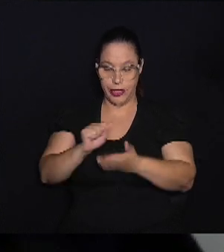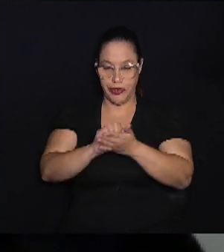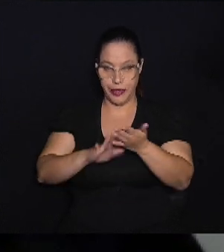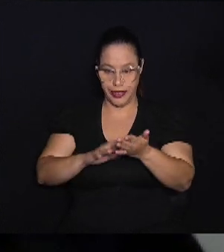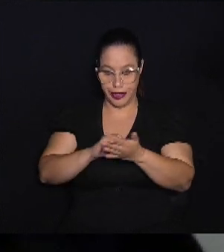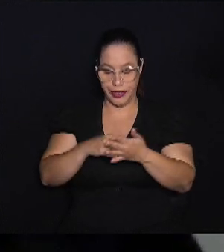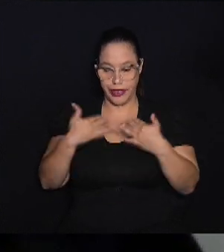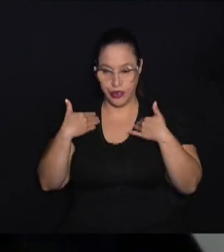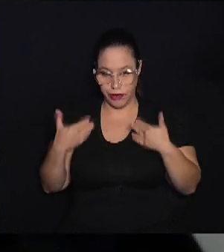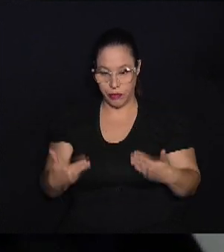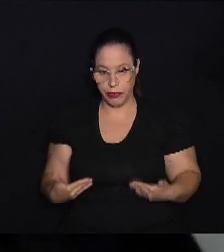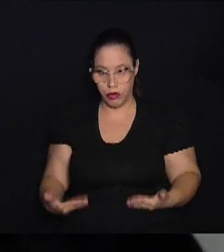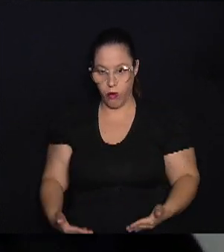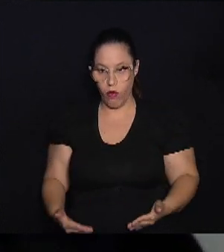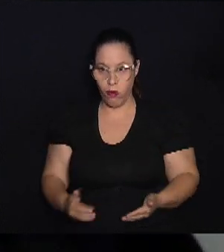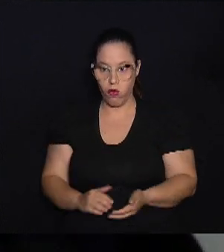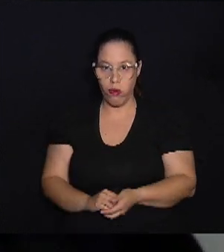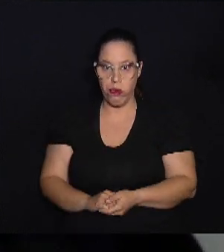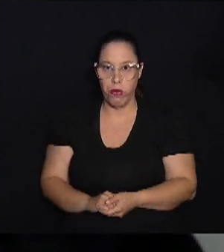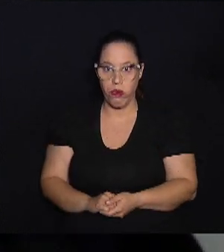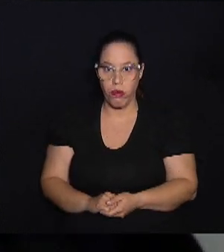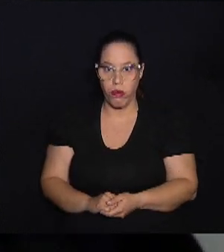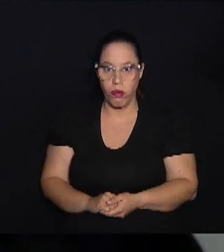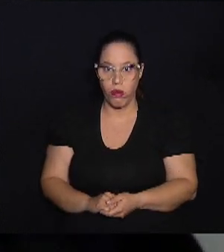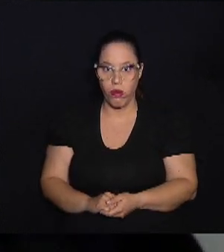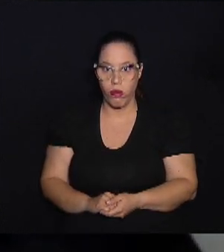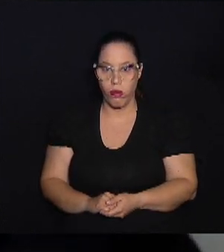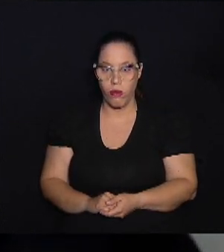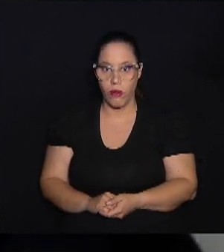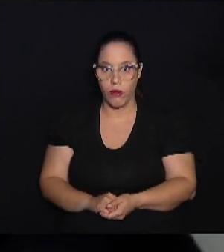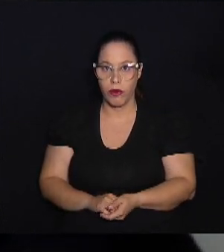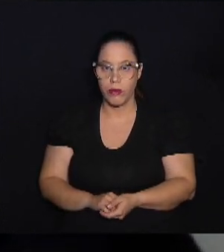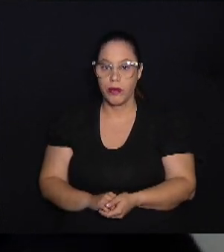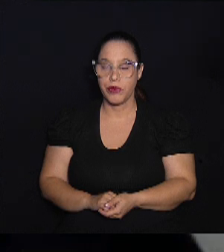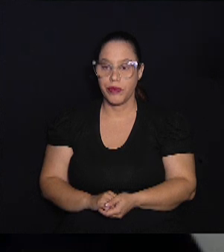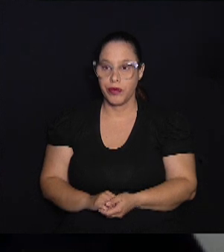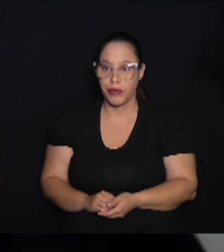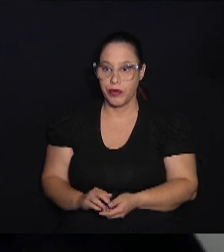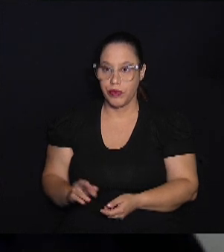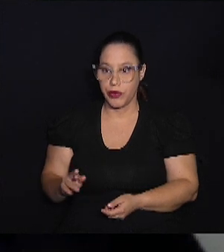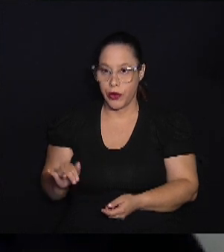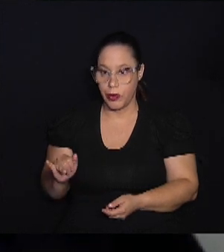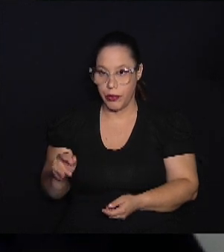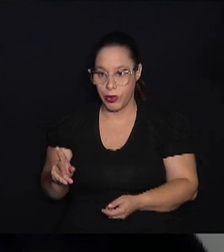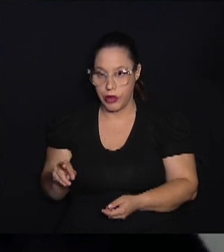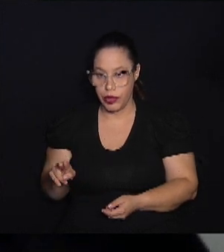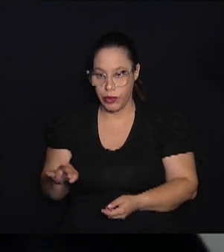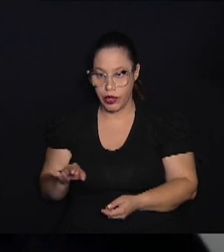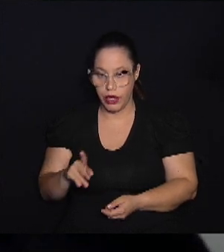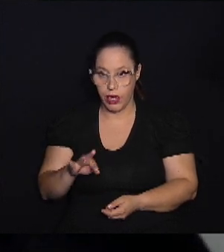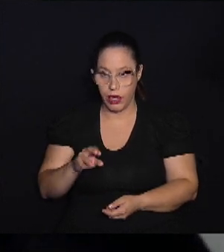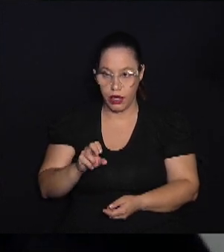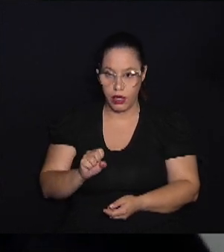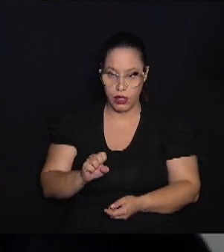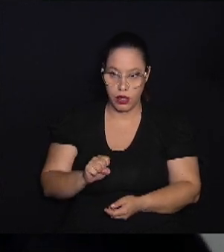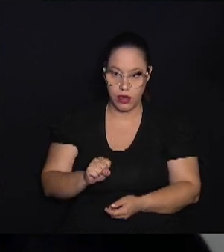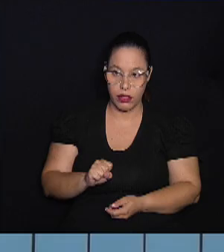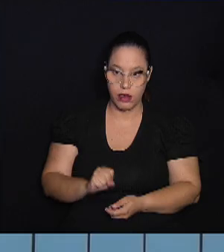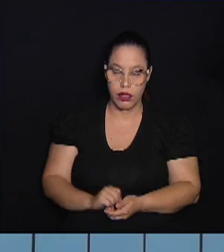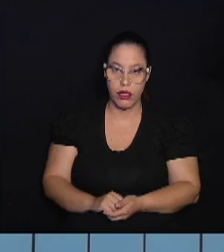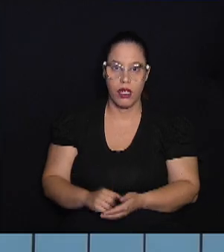intensa, onde a composição dos nutrientes, a parte metabólica, tem um impacto muito